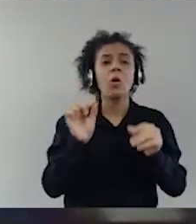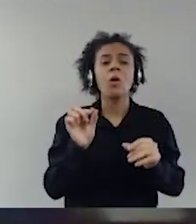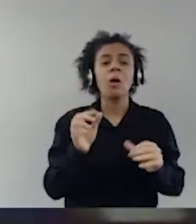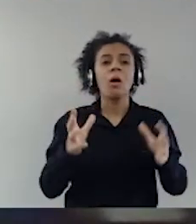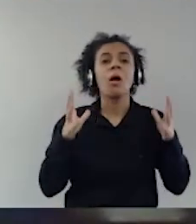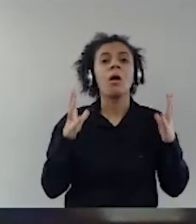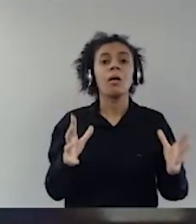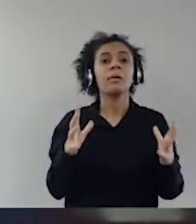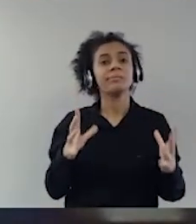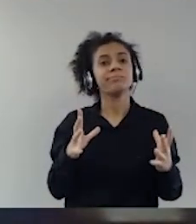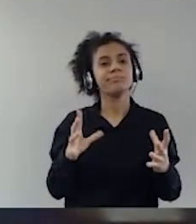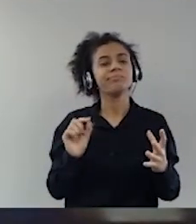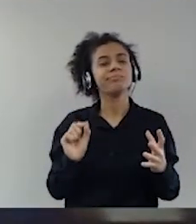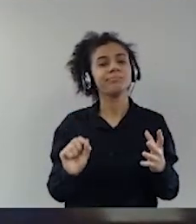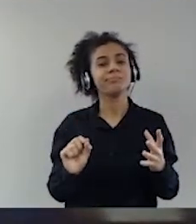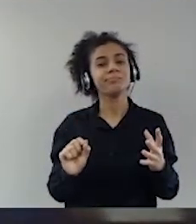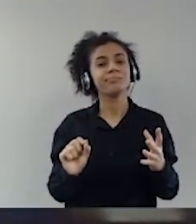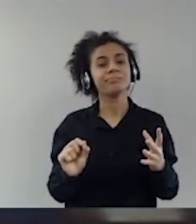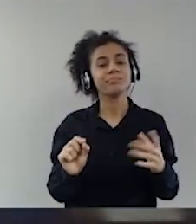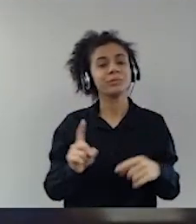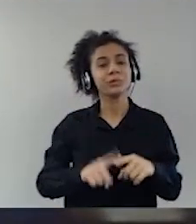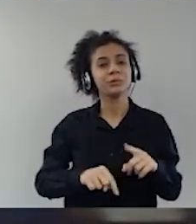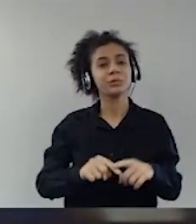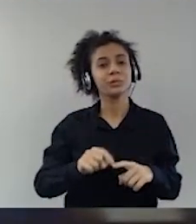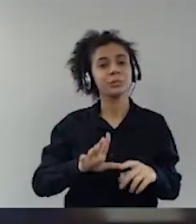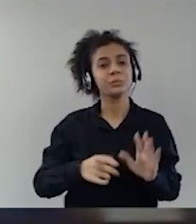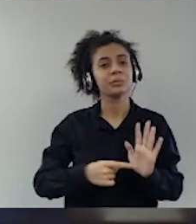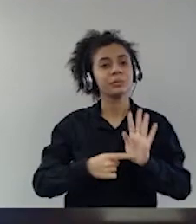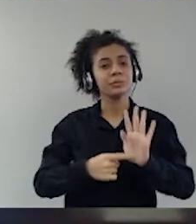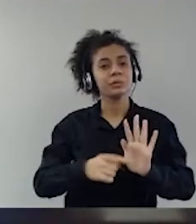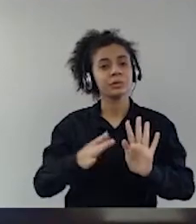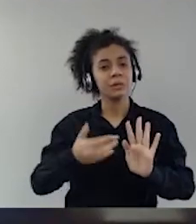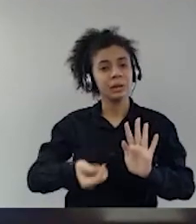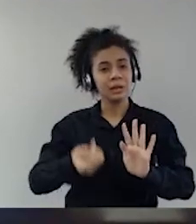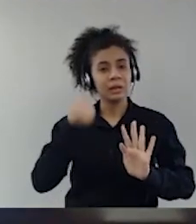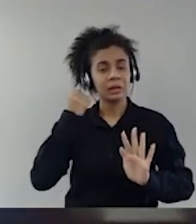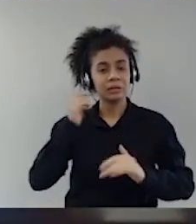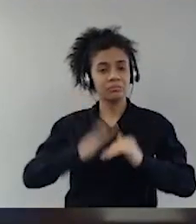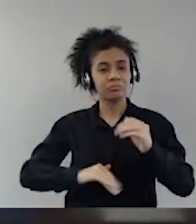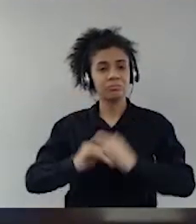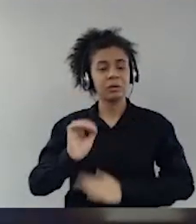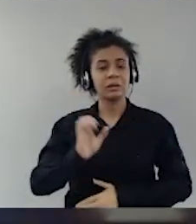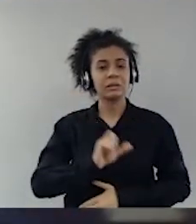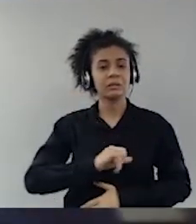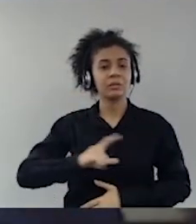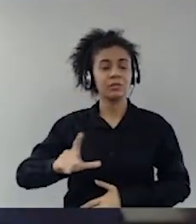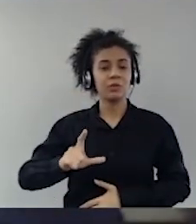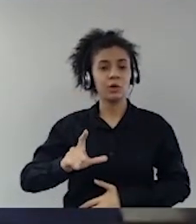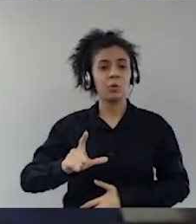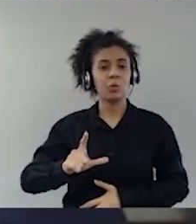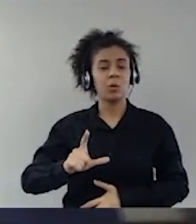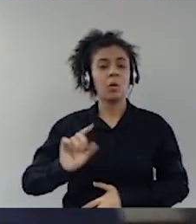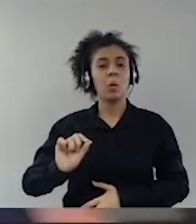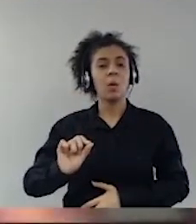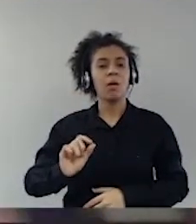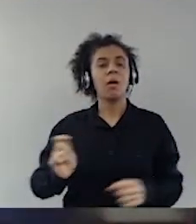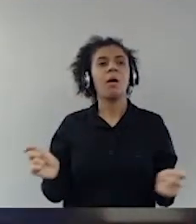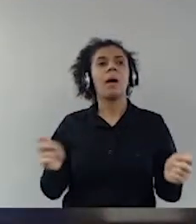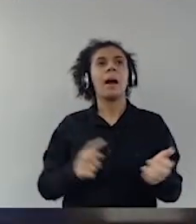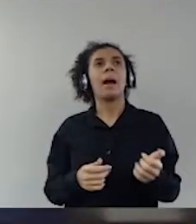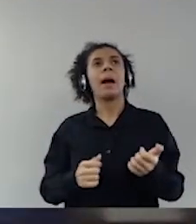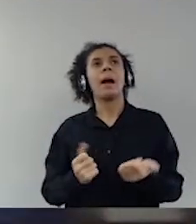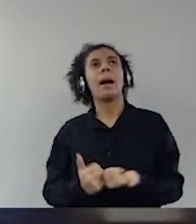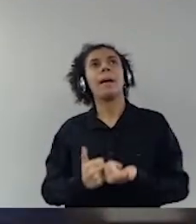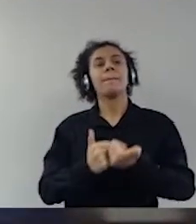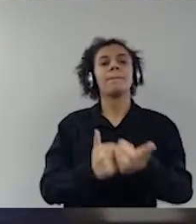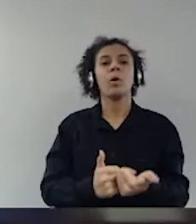de instrumento que foi apresentado numa ação civil pública a favor das pessoas